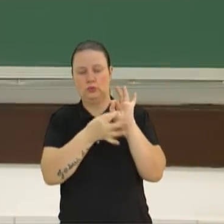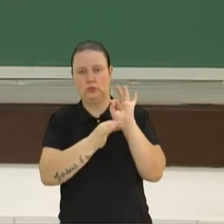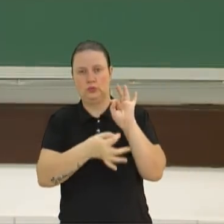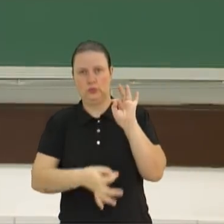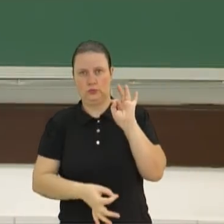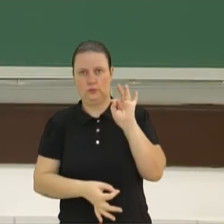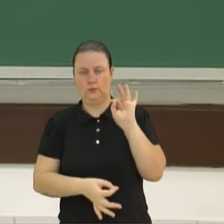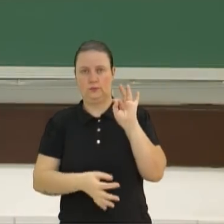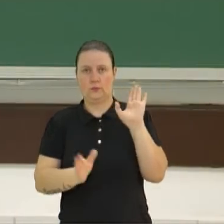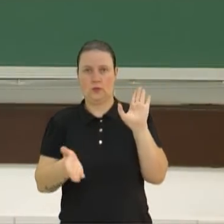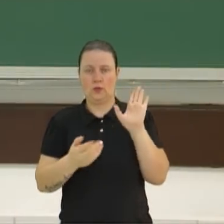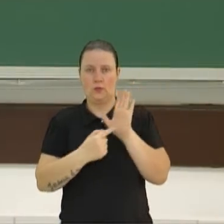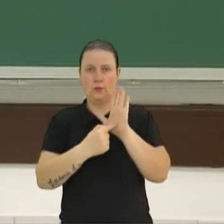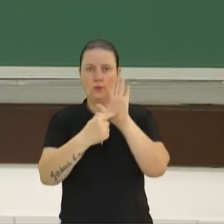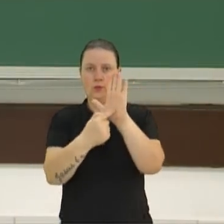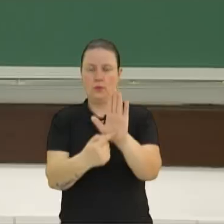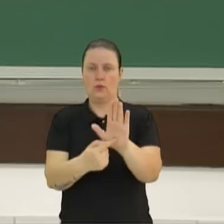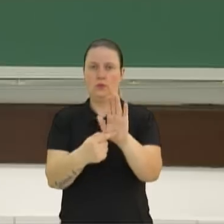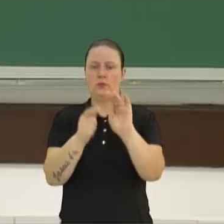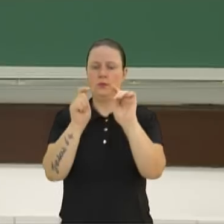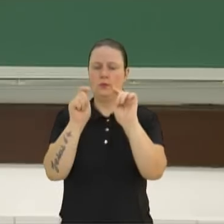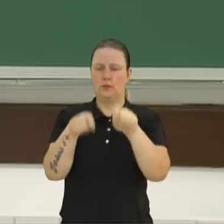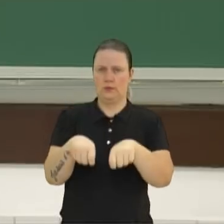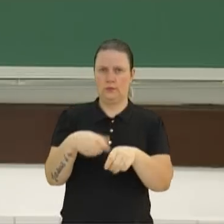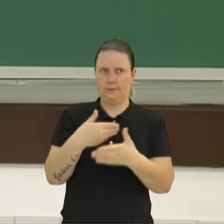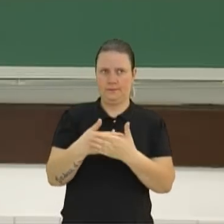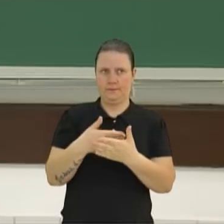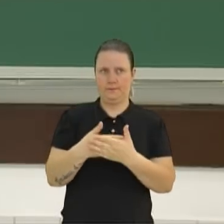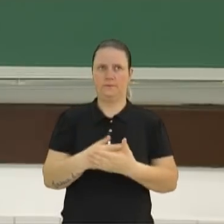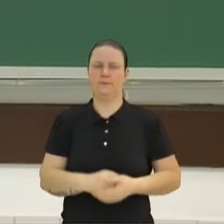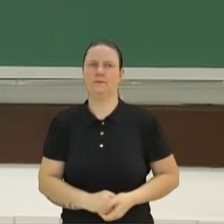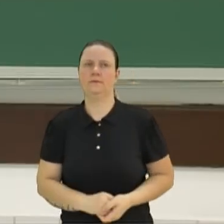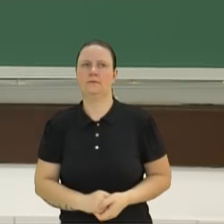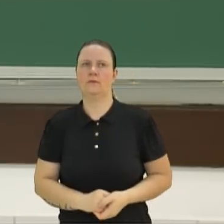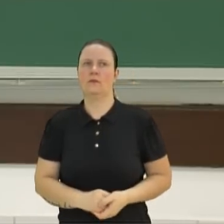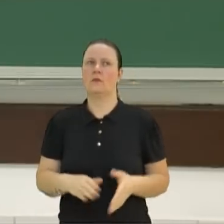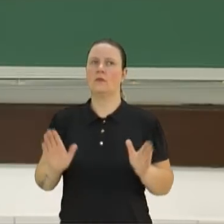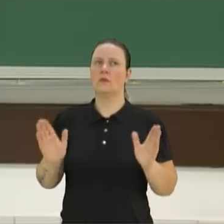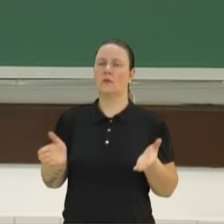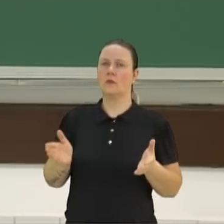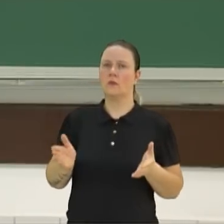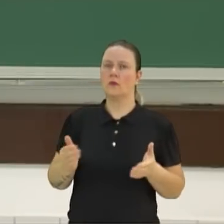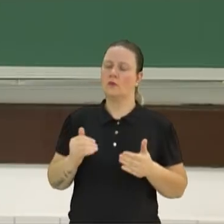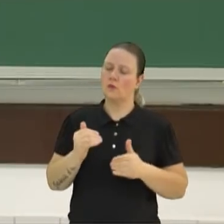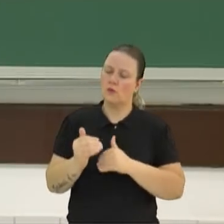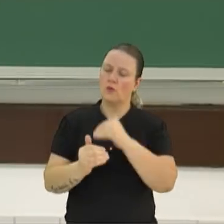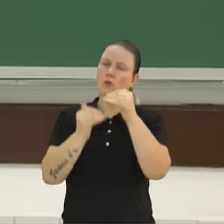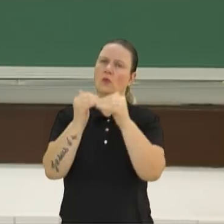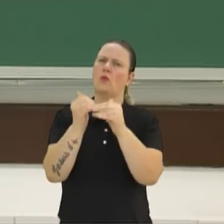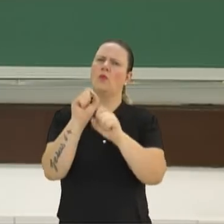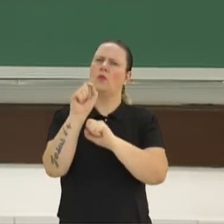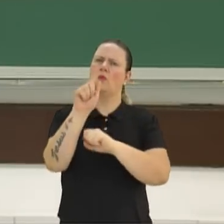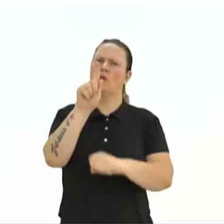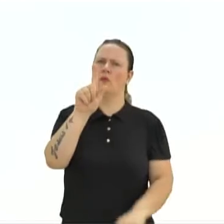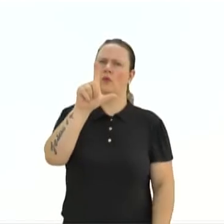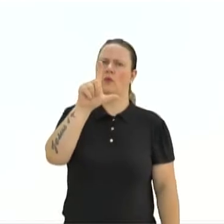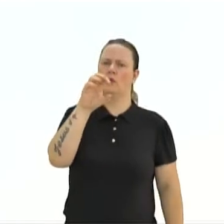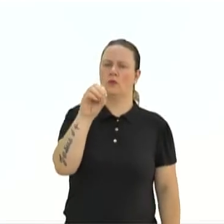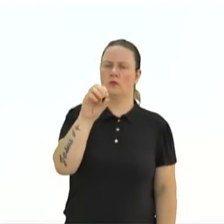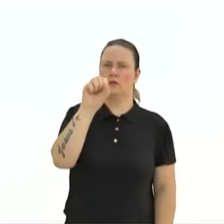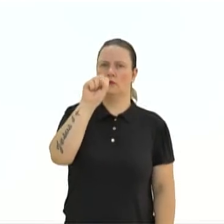uma possibilidade de estudo, tá certo? Vamos construir um glossário. O que é uma